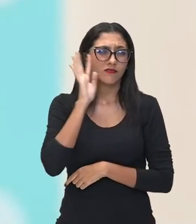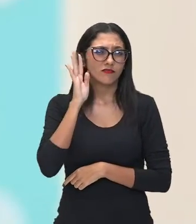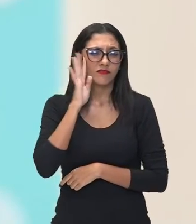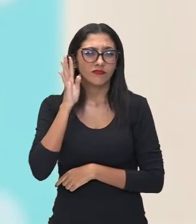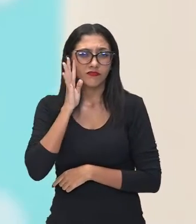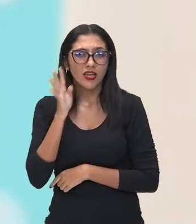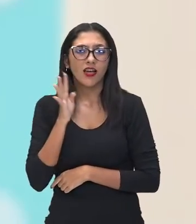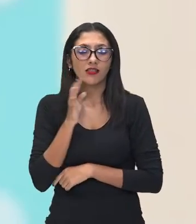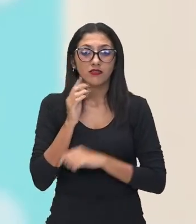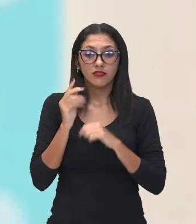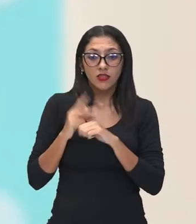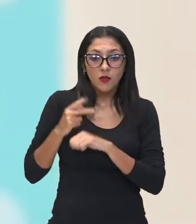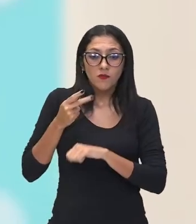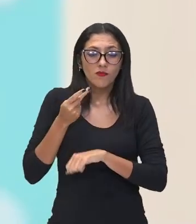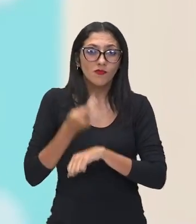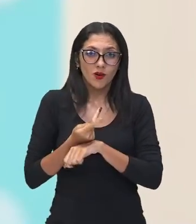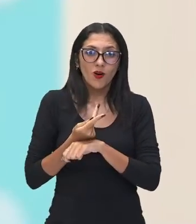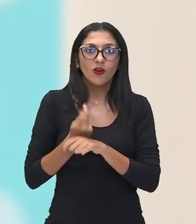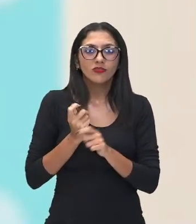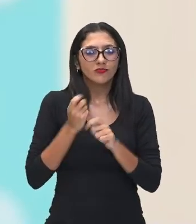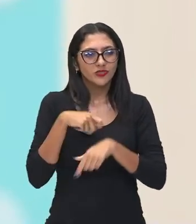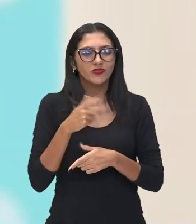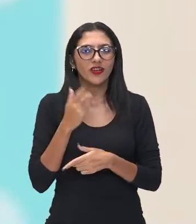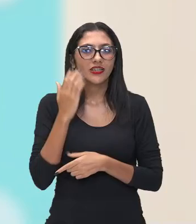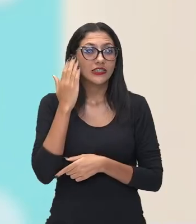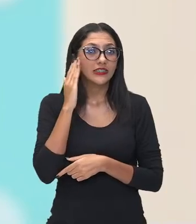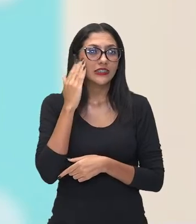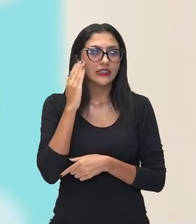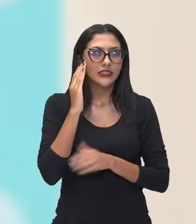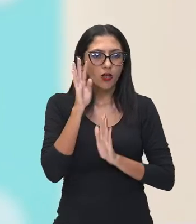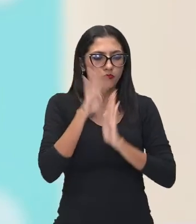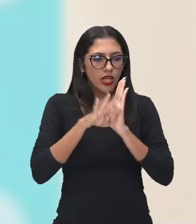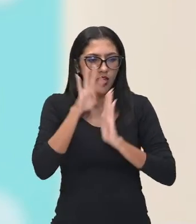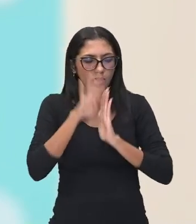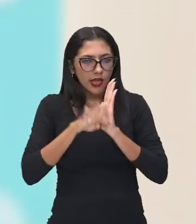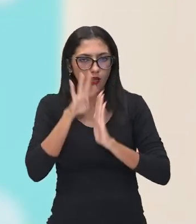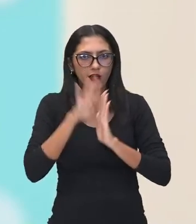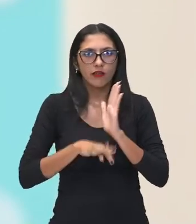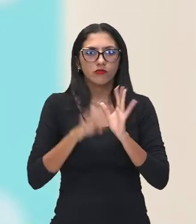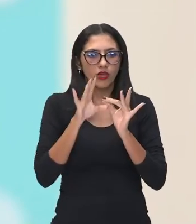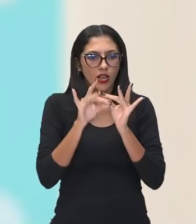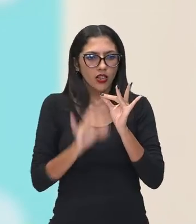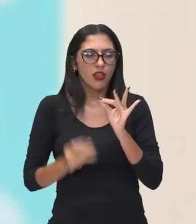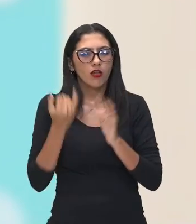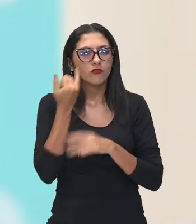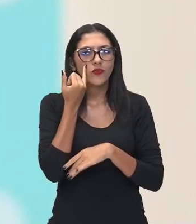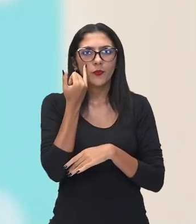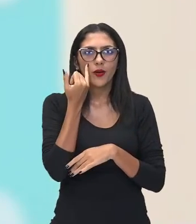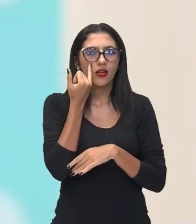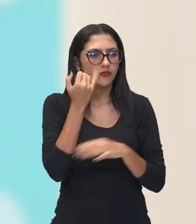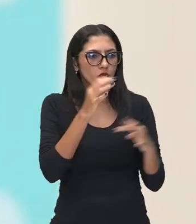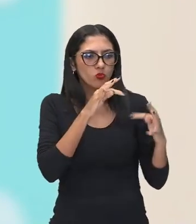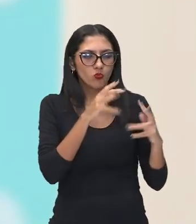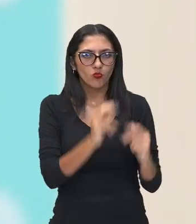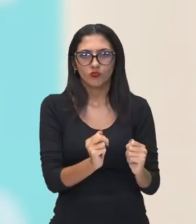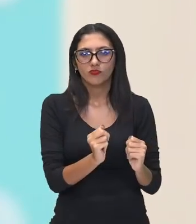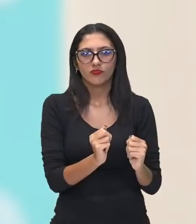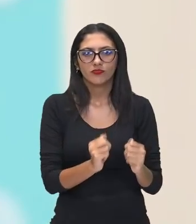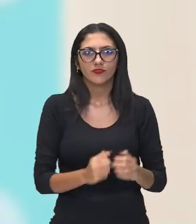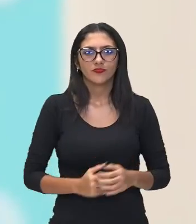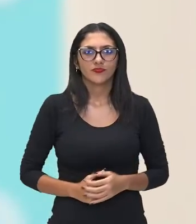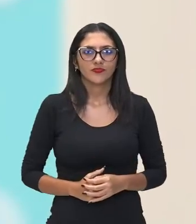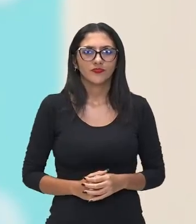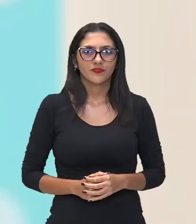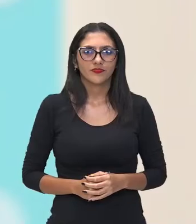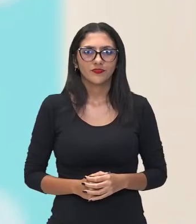podermos ter um texto completo, com informações completas. Então, a